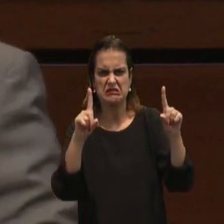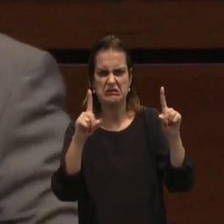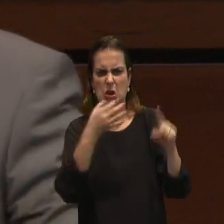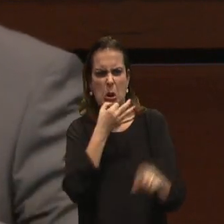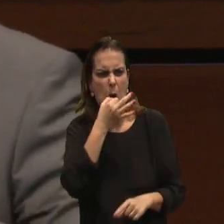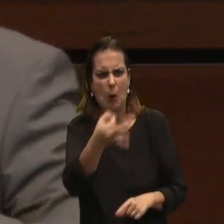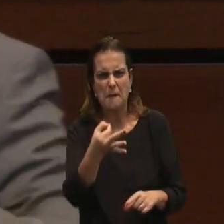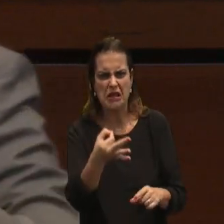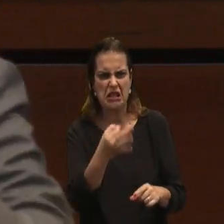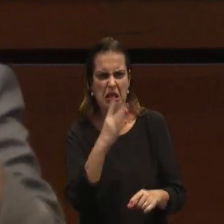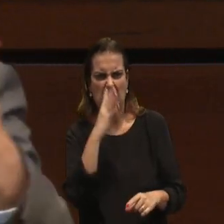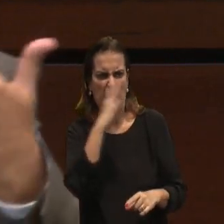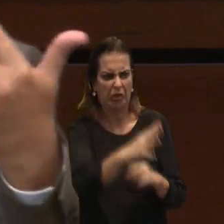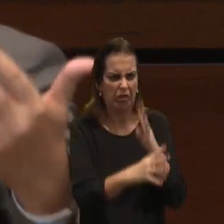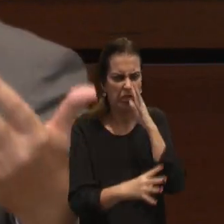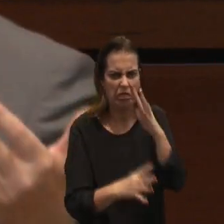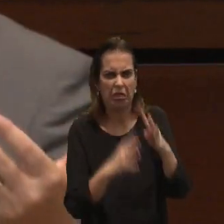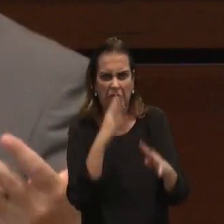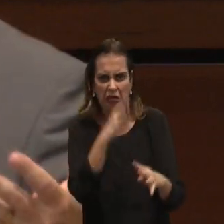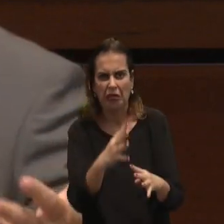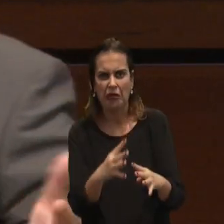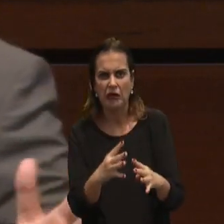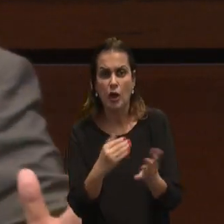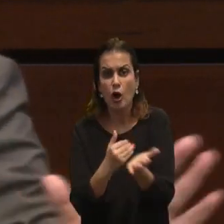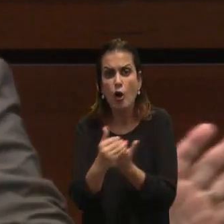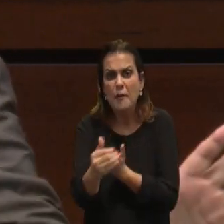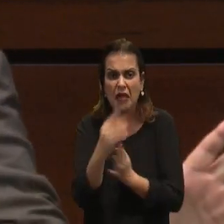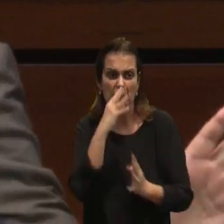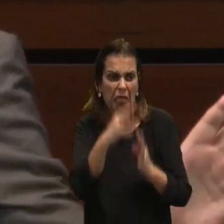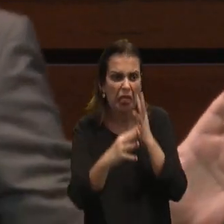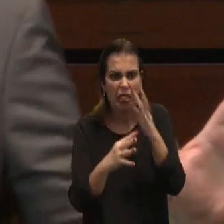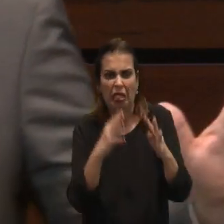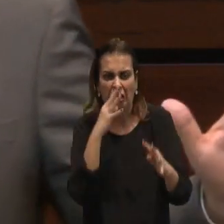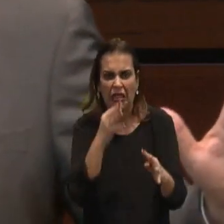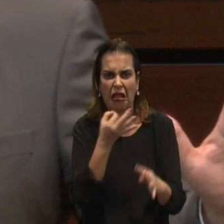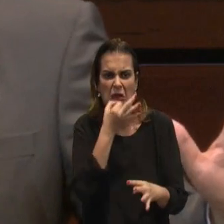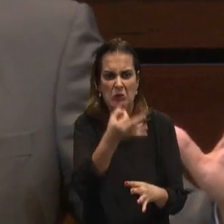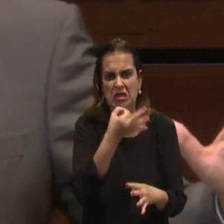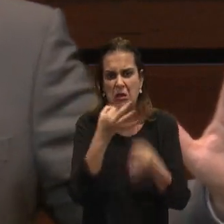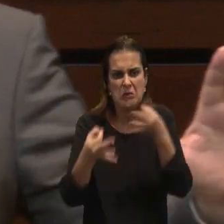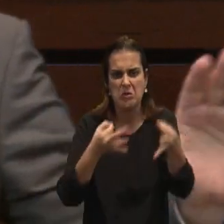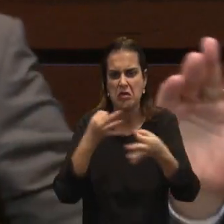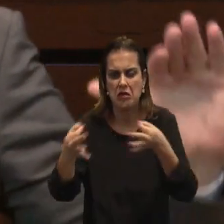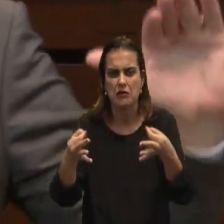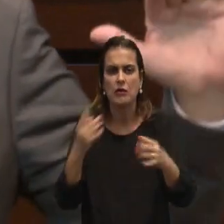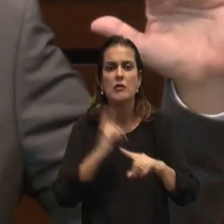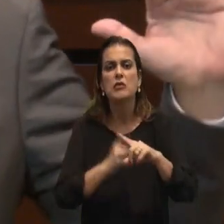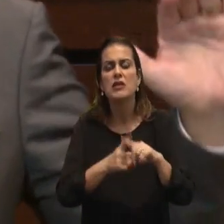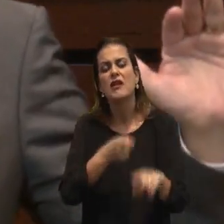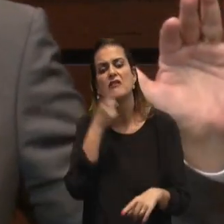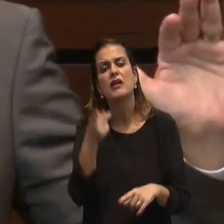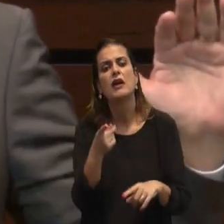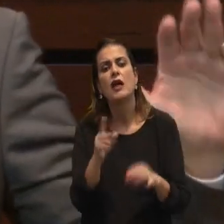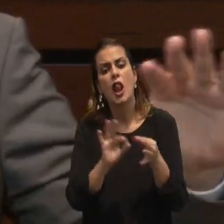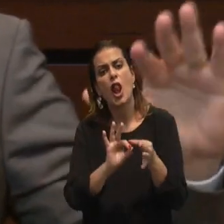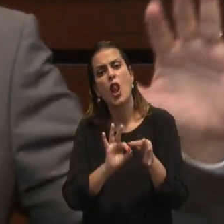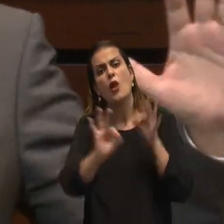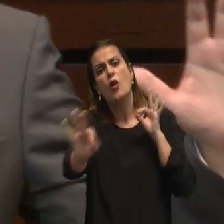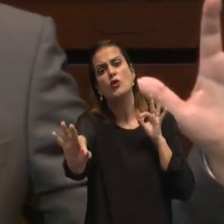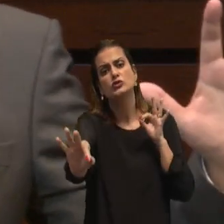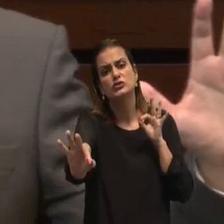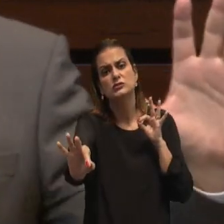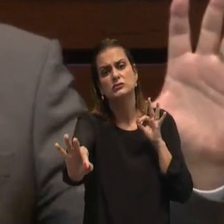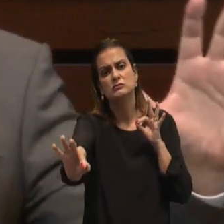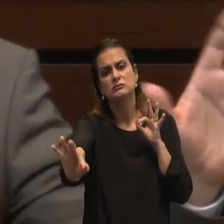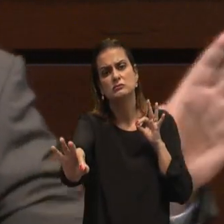numa situação de começar a criticar, por quê? Porque nós estamos, vamos dizer assim, estamos de longe, numa